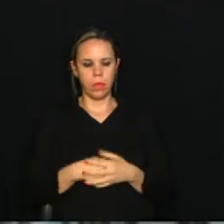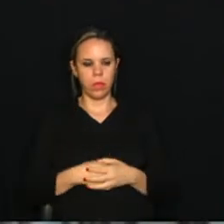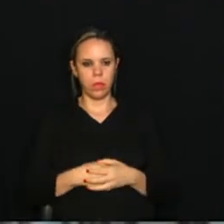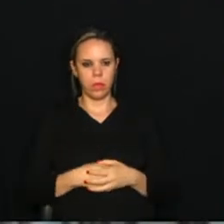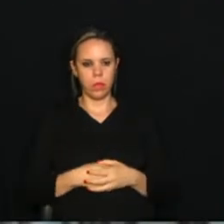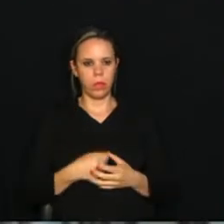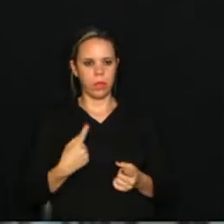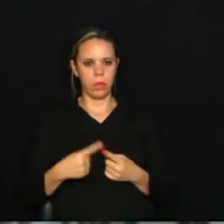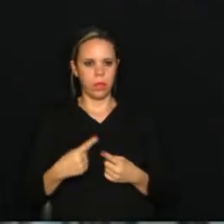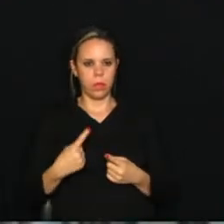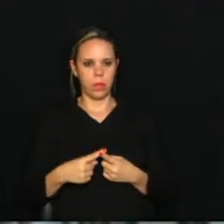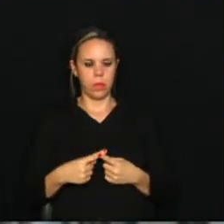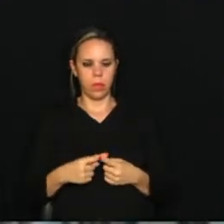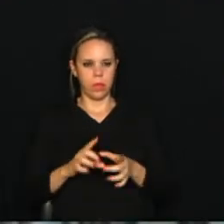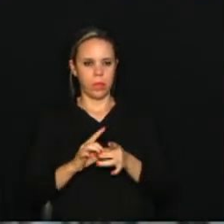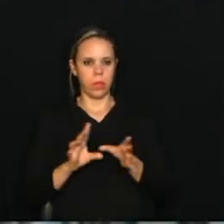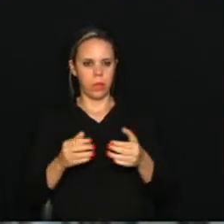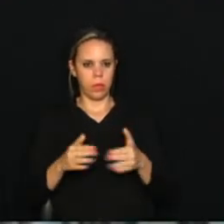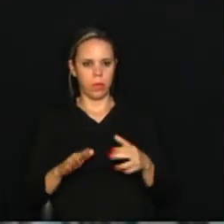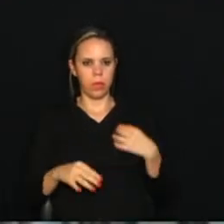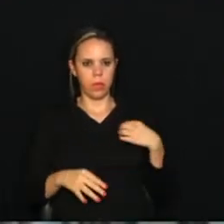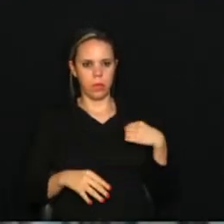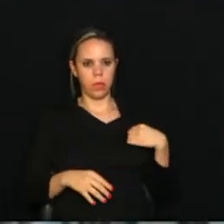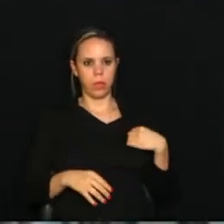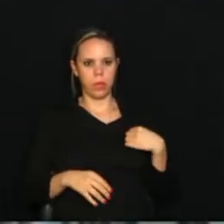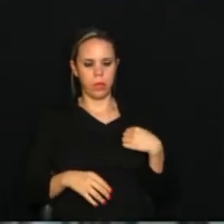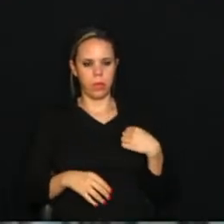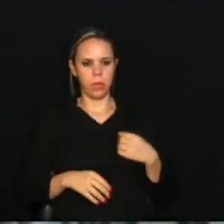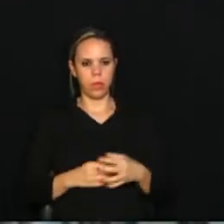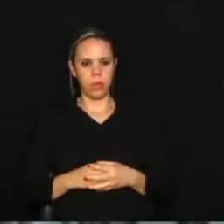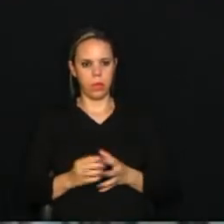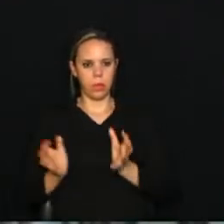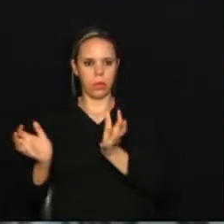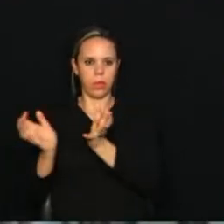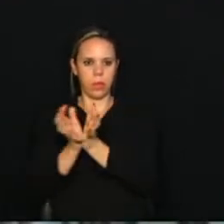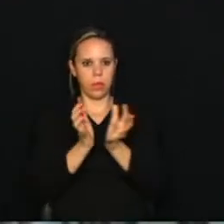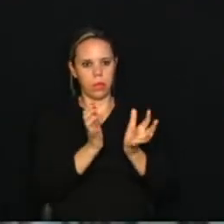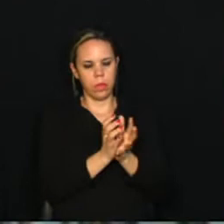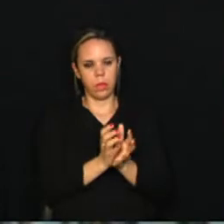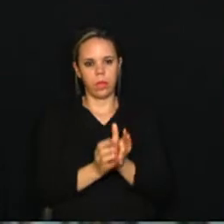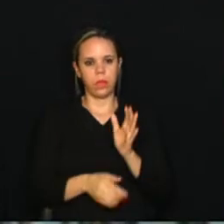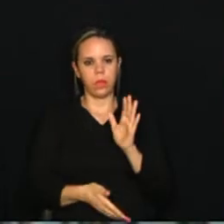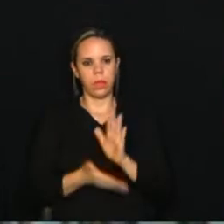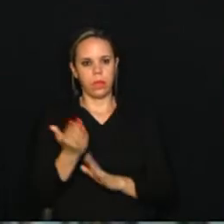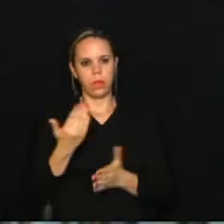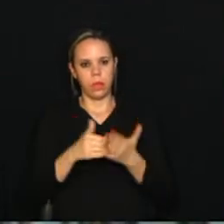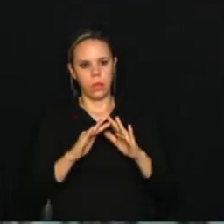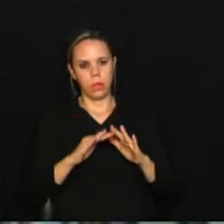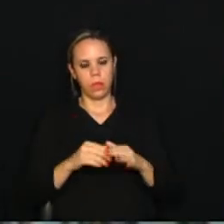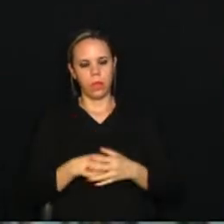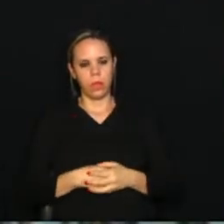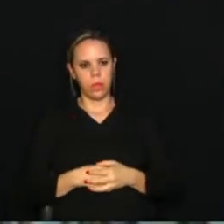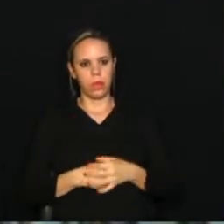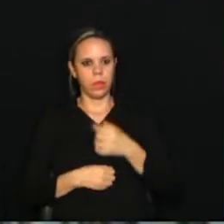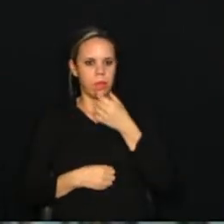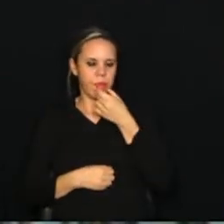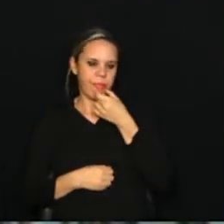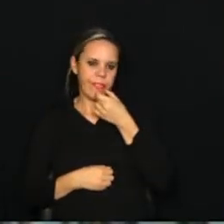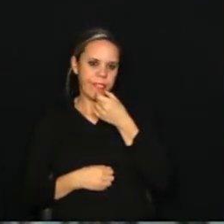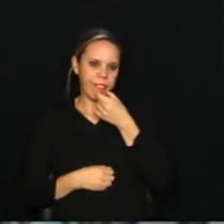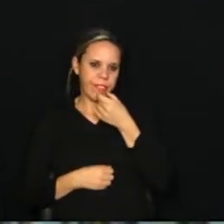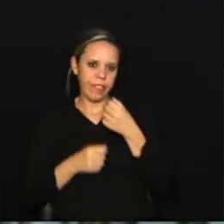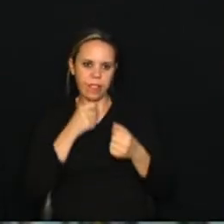porque liberou as turmas que vão para a pré-escola e ainda